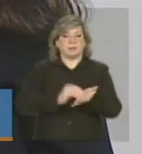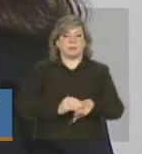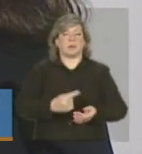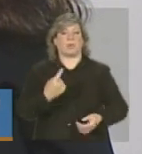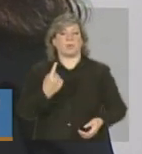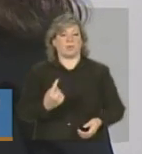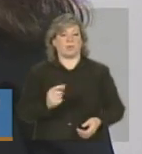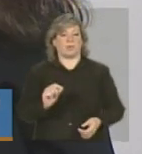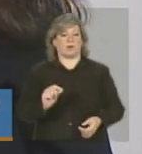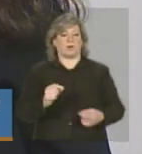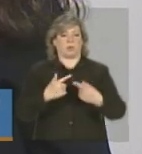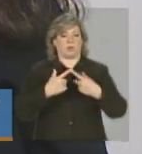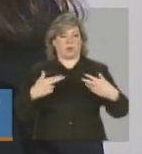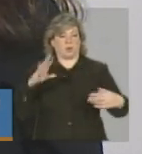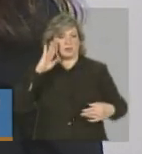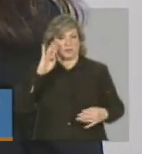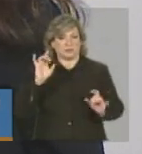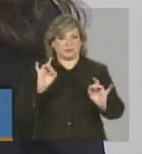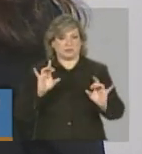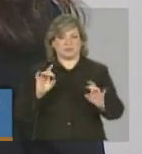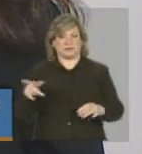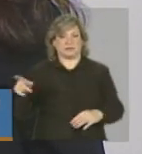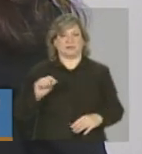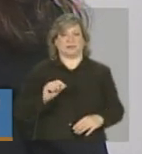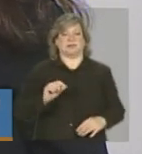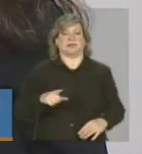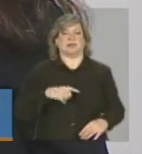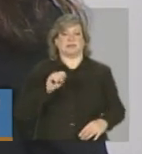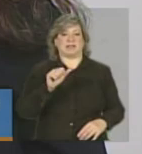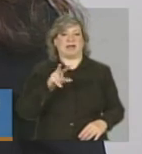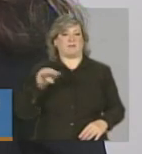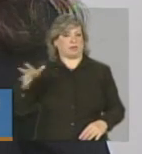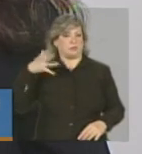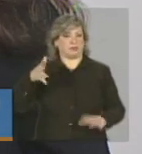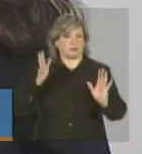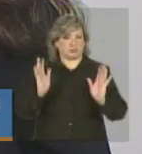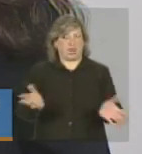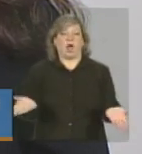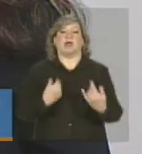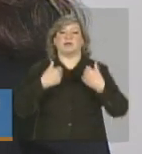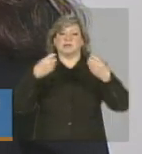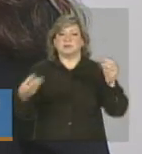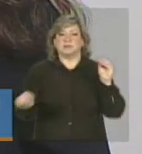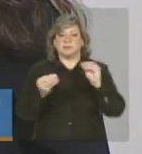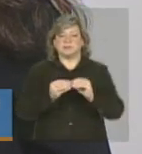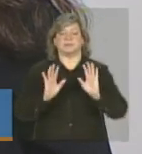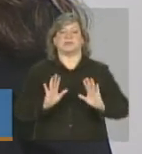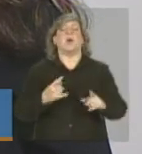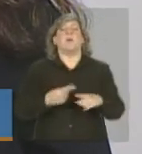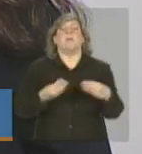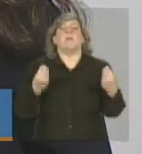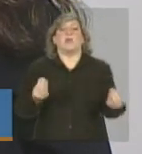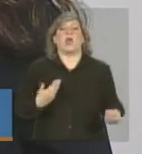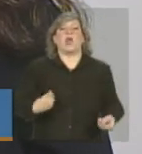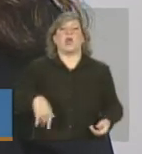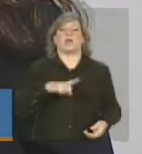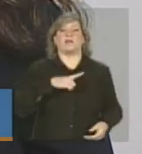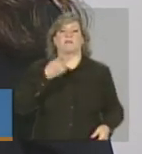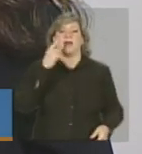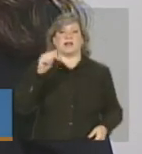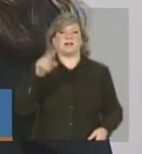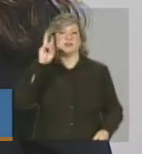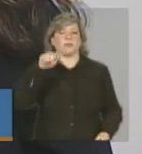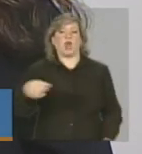uma explicação aqui na fala do Sávio, é que assim, por que nós estamos aqui falando sobre essa nova política